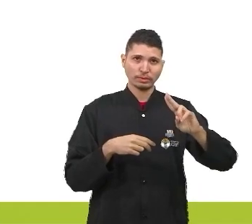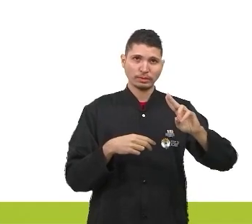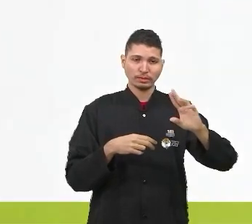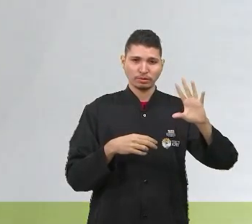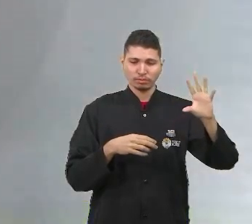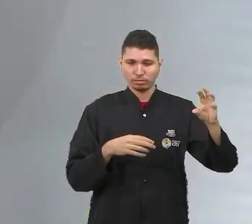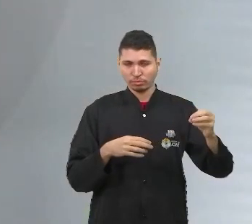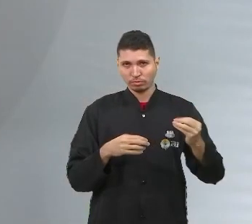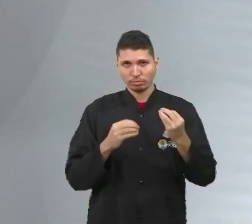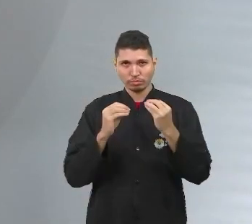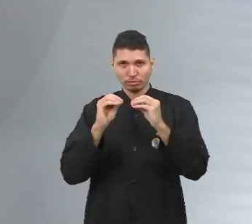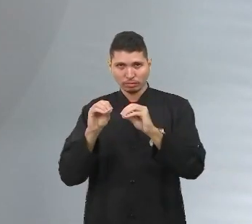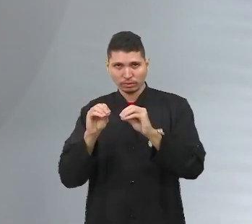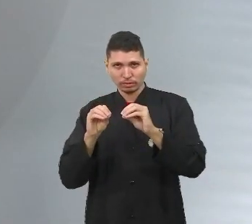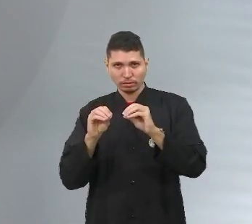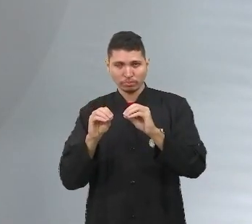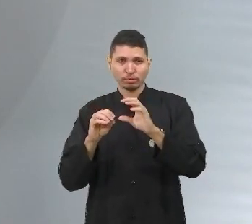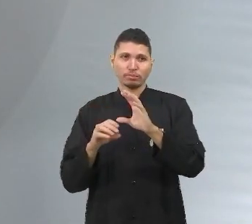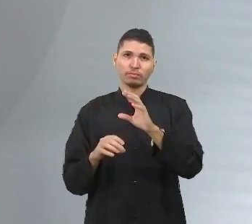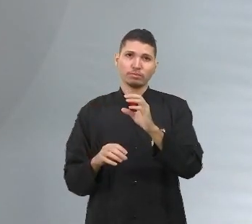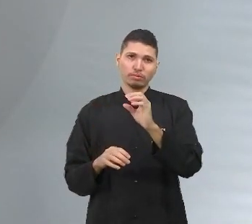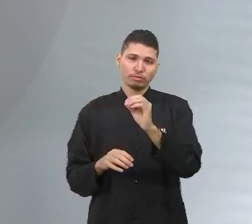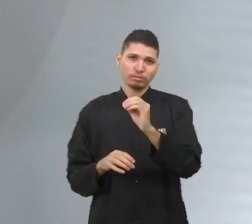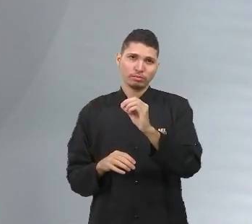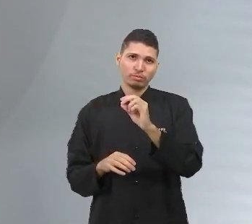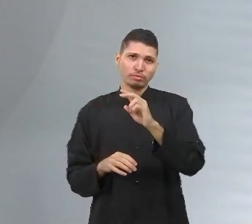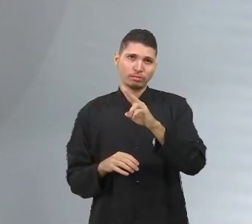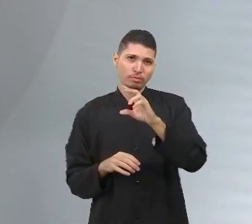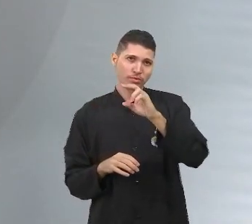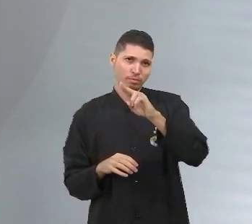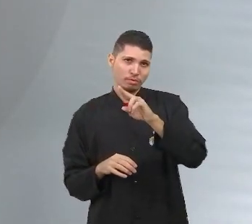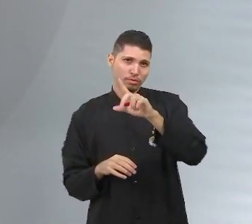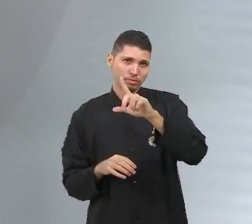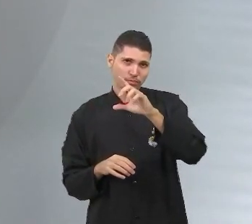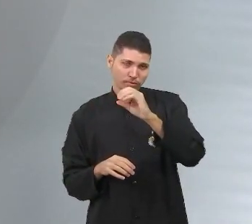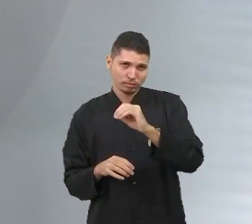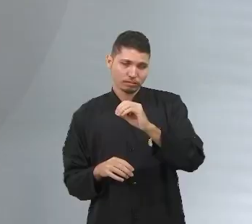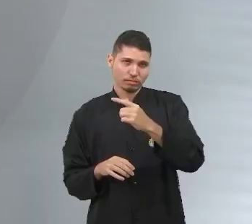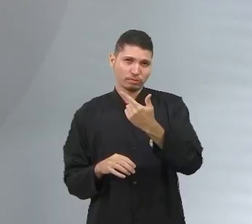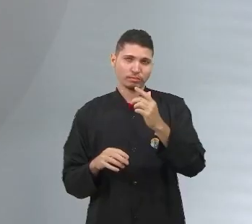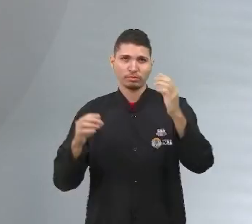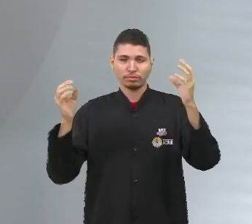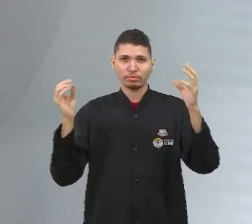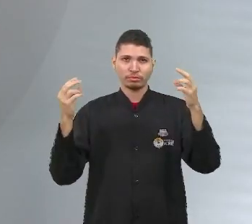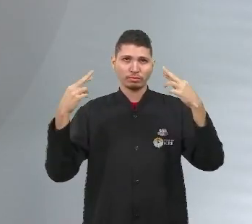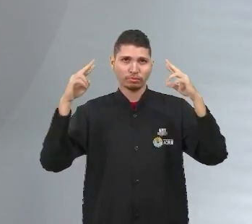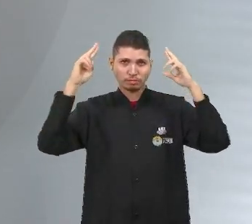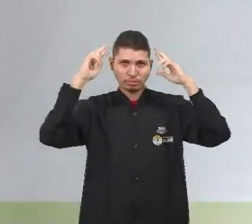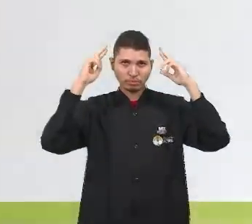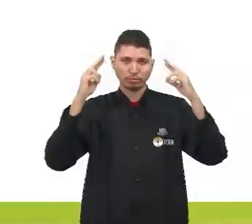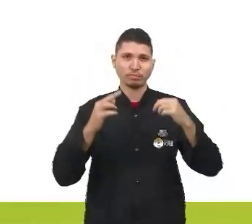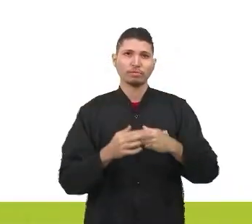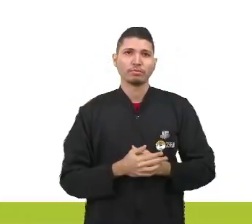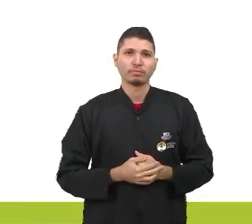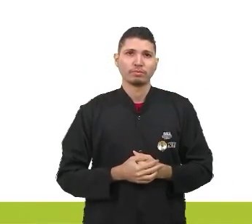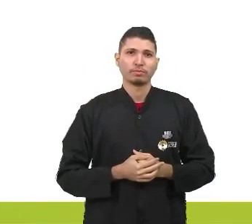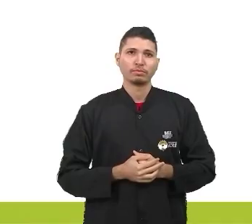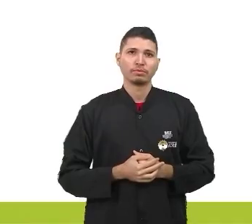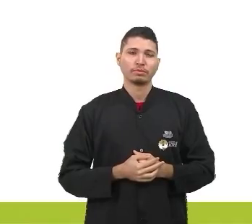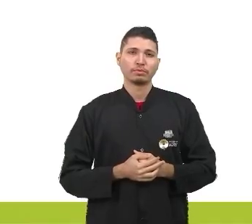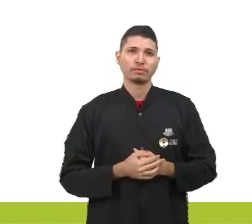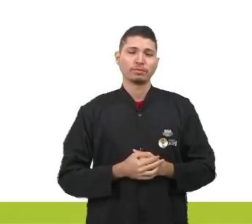ovelha. Daí nasceu a ovelha Dolly, ok? Mas existe também a clonagem terapêutica. A